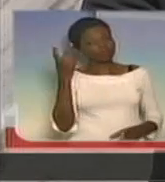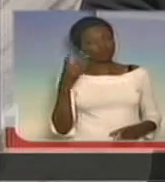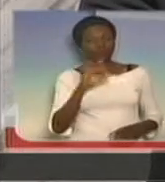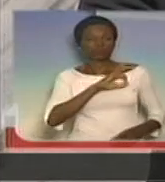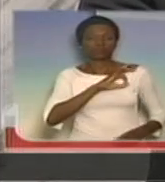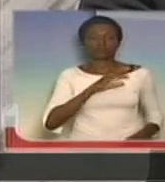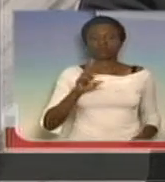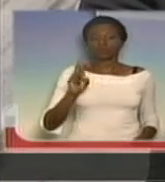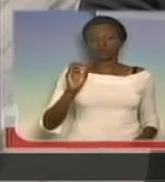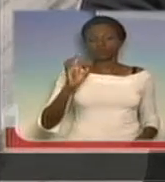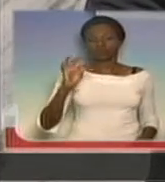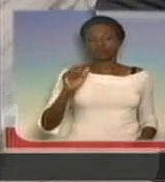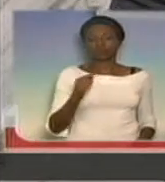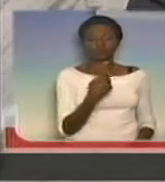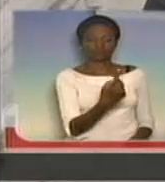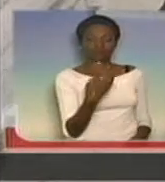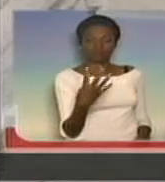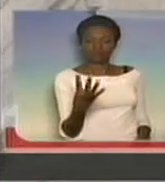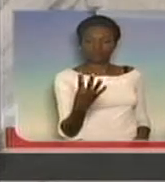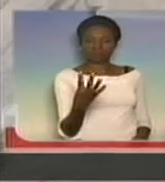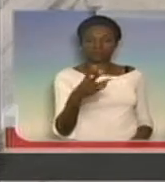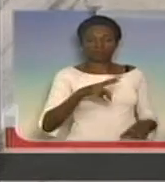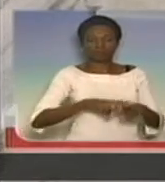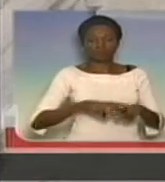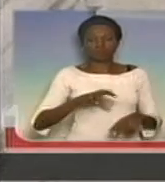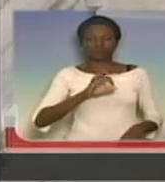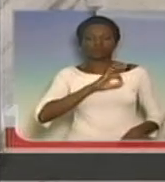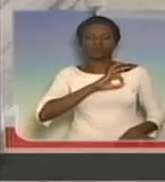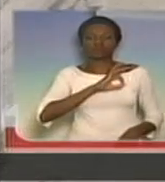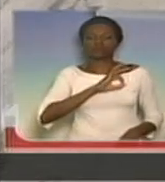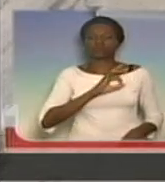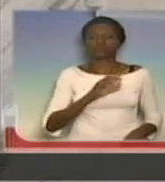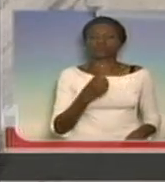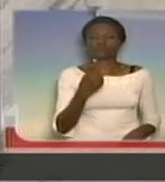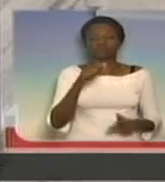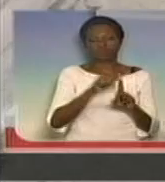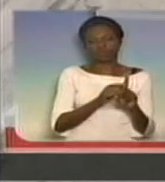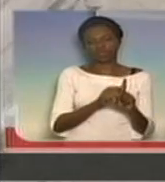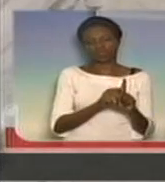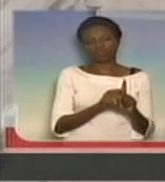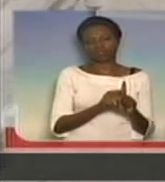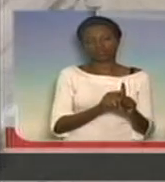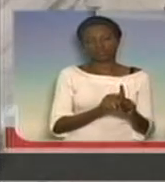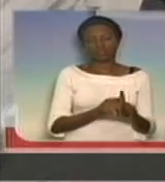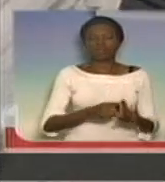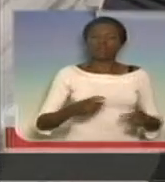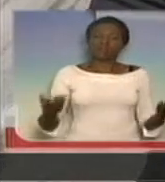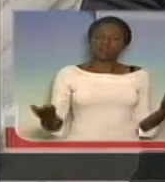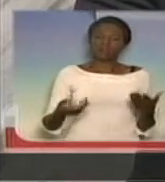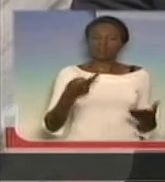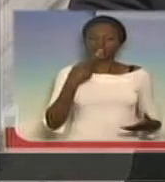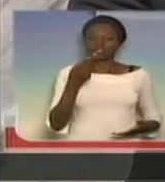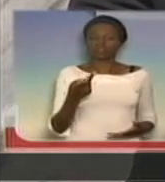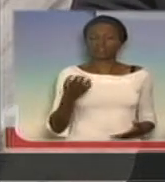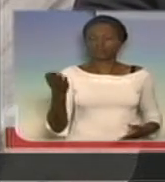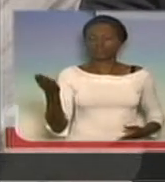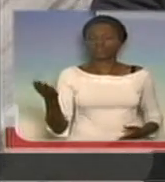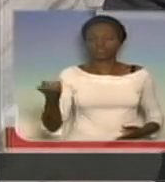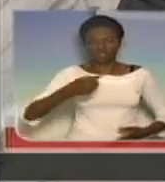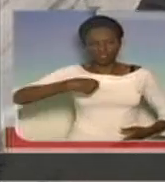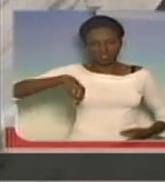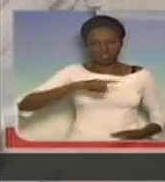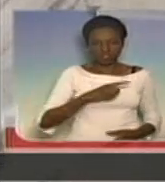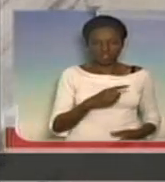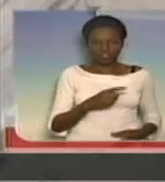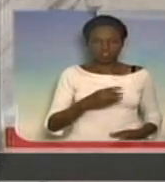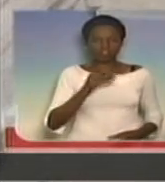14 policiais de rota já estão há 1 mês presos. 1 mês. E aí eu falo uma coisa para os senhores, nós que já